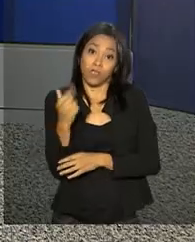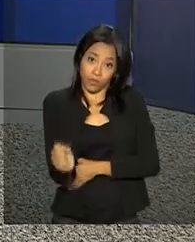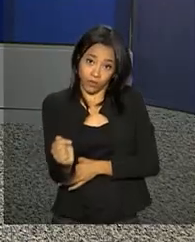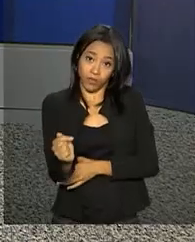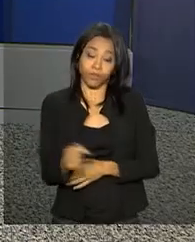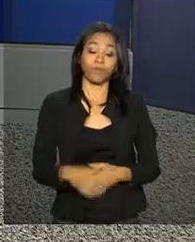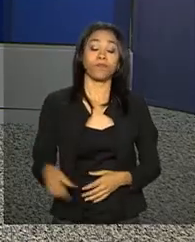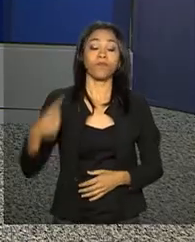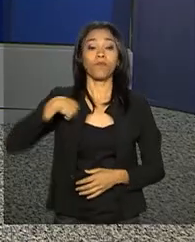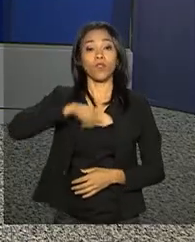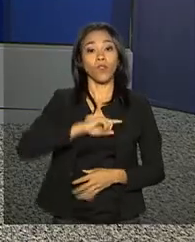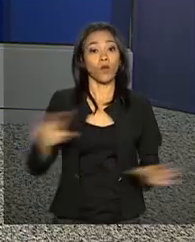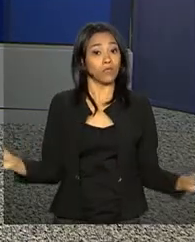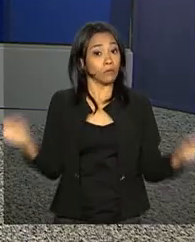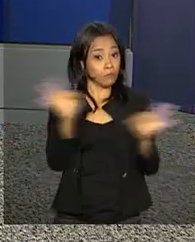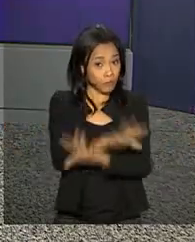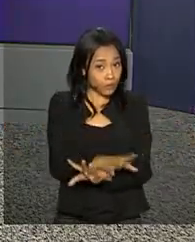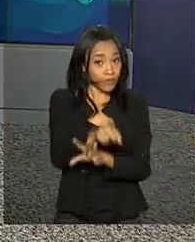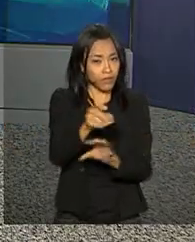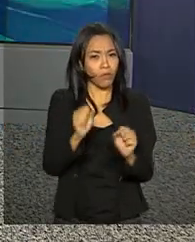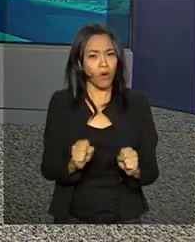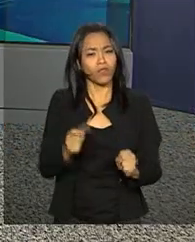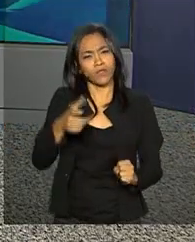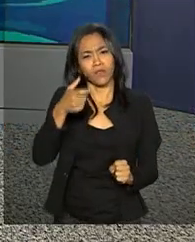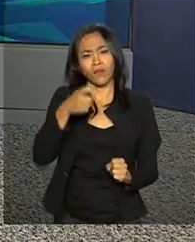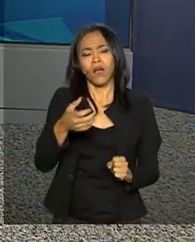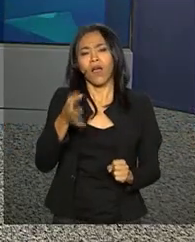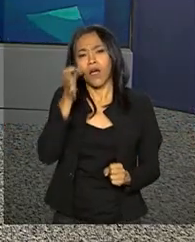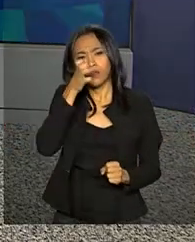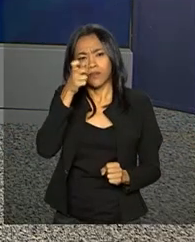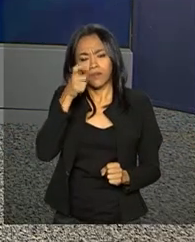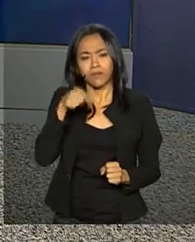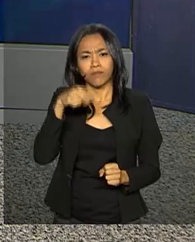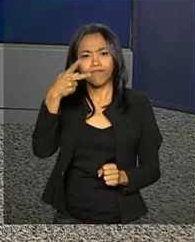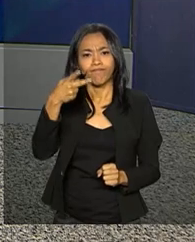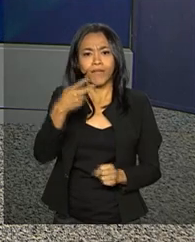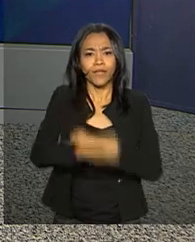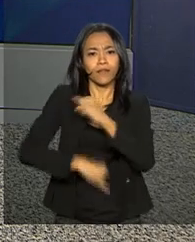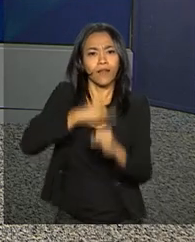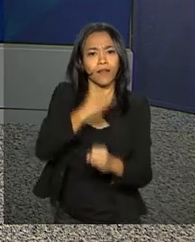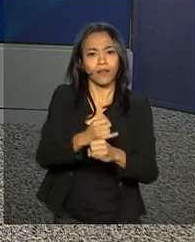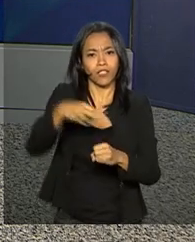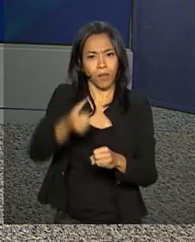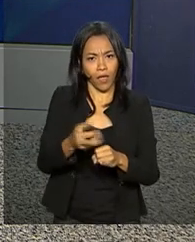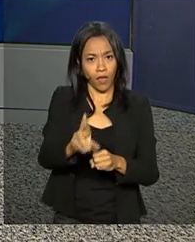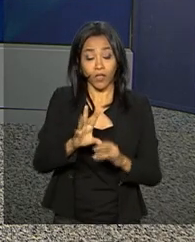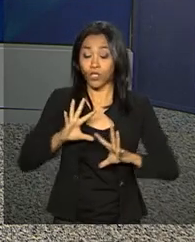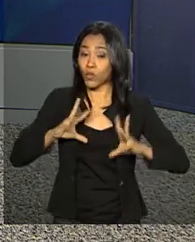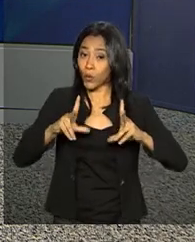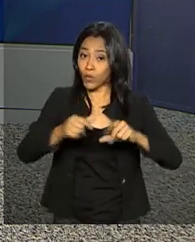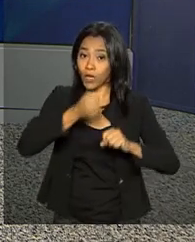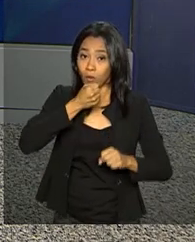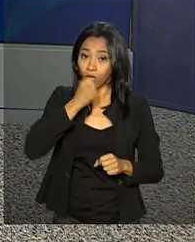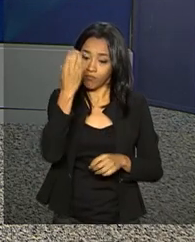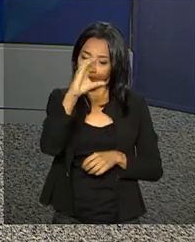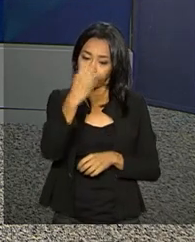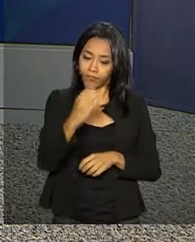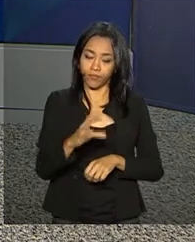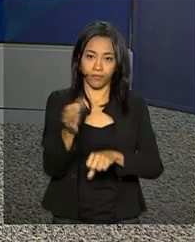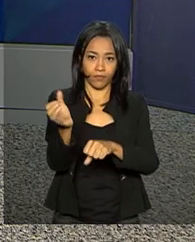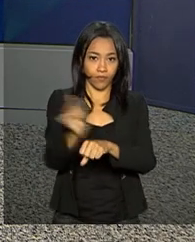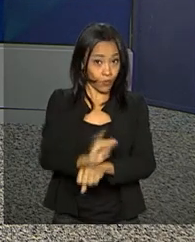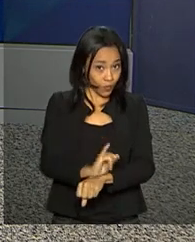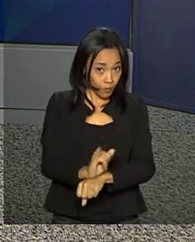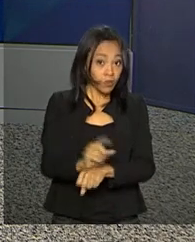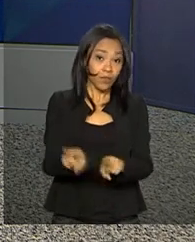Nós ficamos por aqui. Você acompanha a nossa programação ao vivo pelo site da NBR e todas as reportagens estão em nosso canal no YouTube.